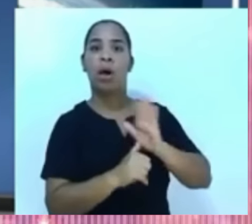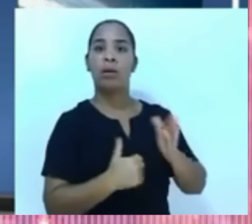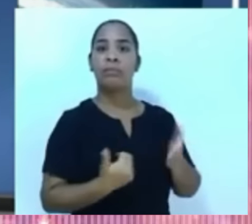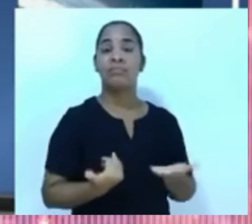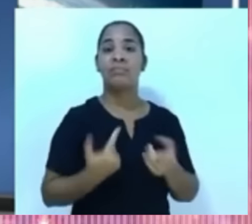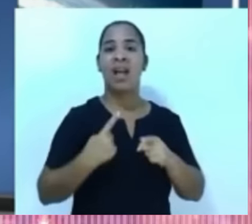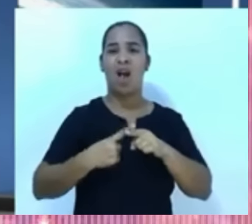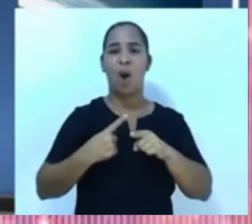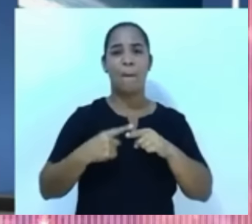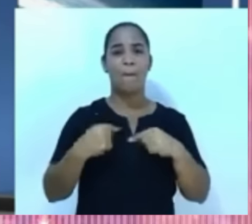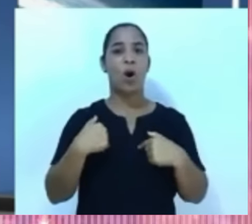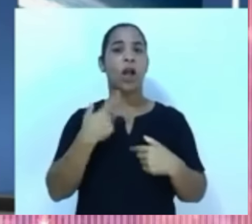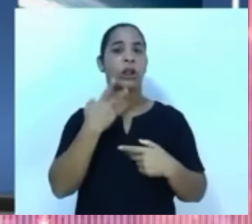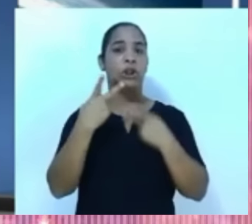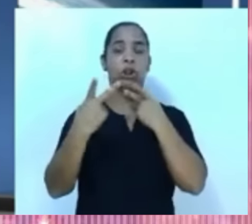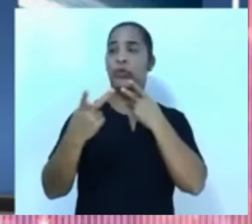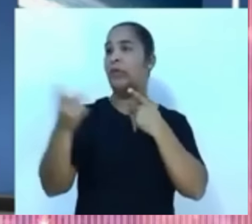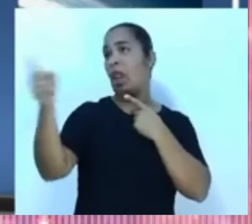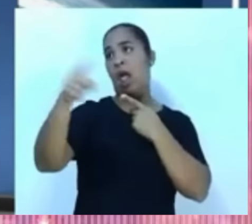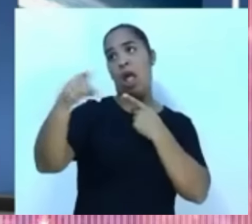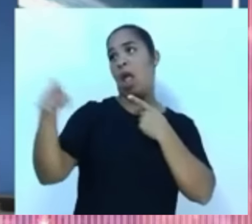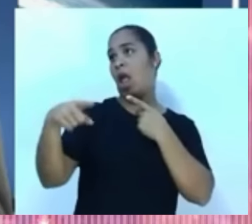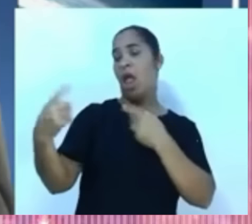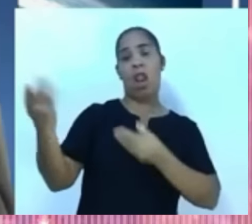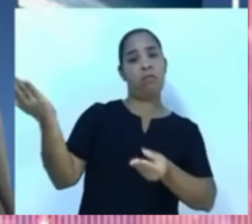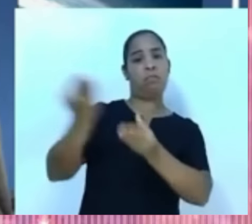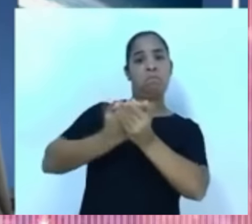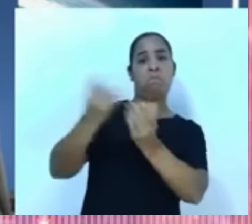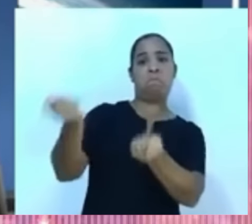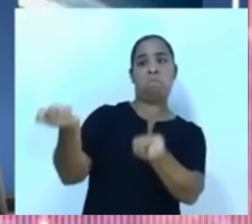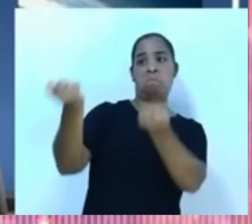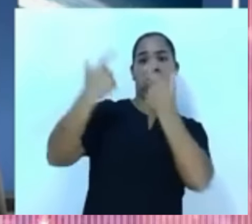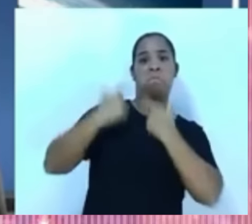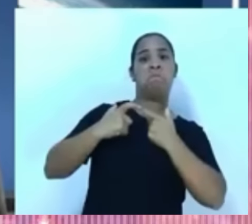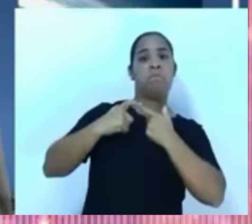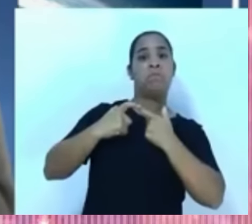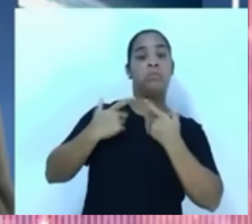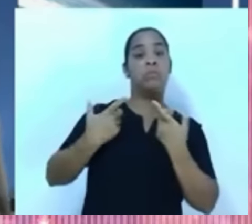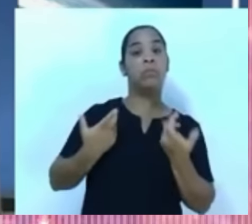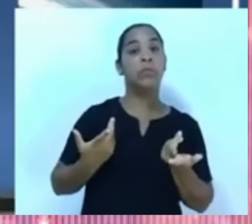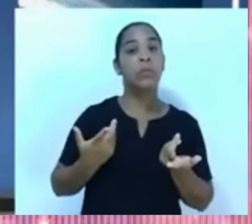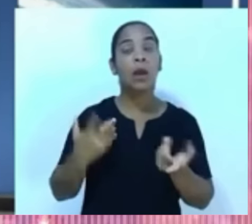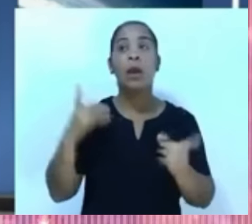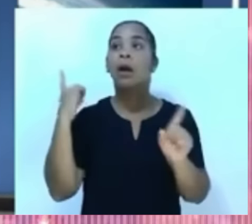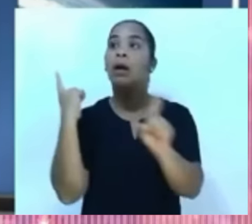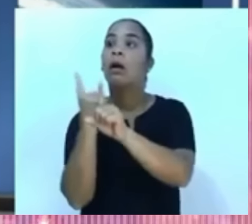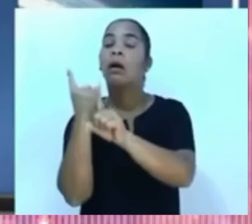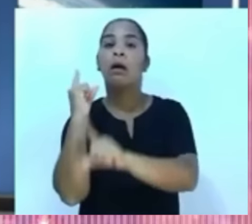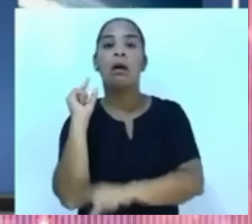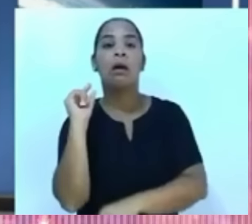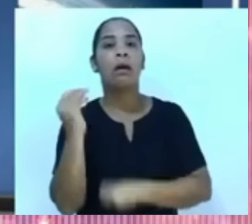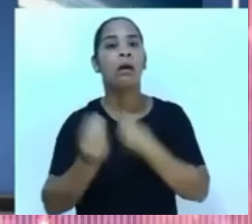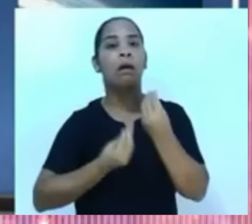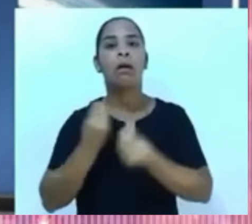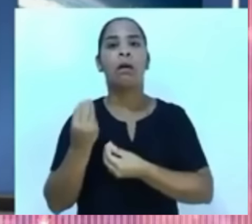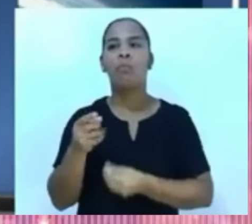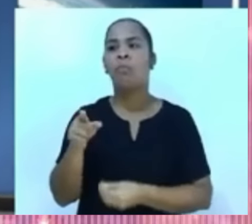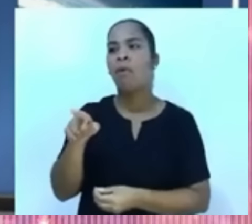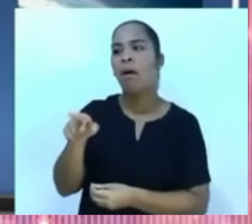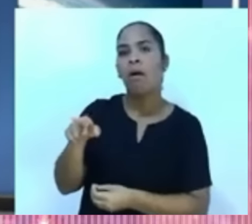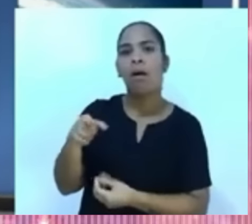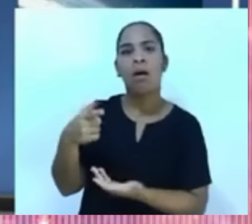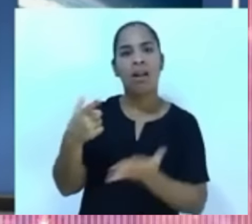fomos violentados e nos podemos permitir a Audácia de estabelecer uma lei